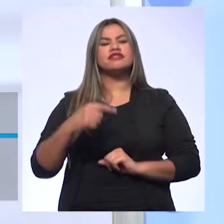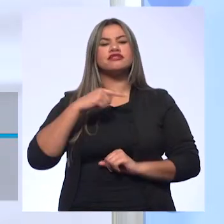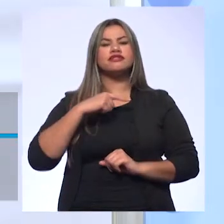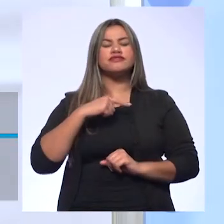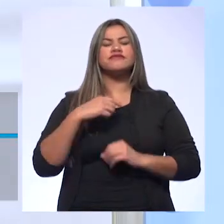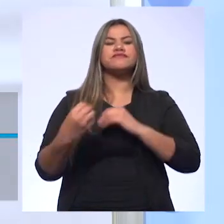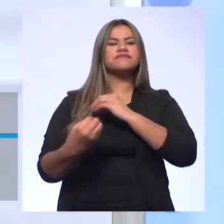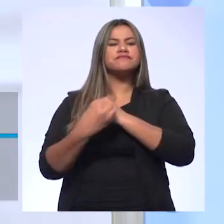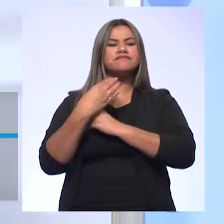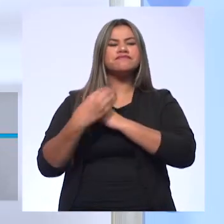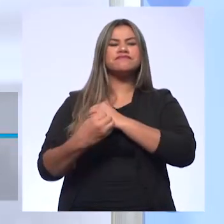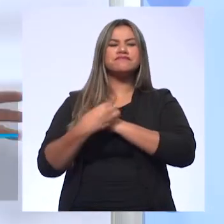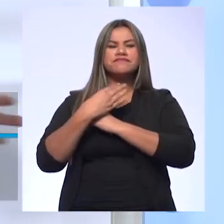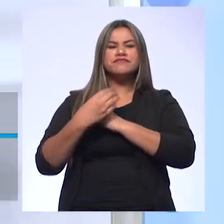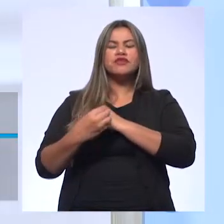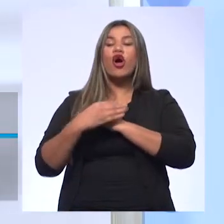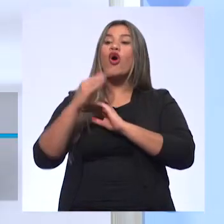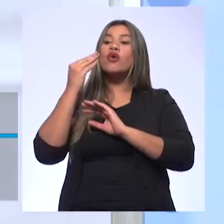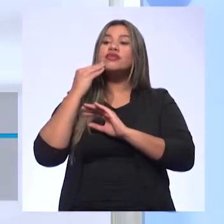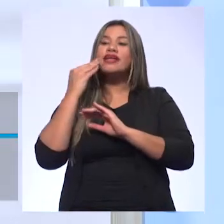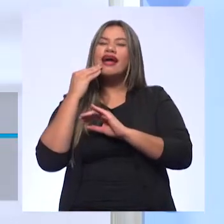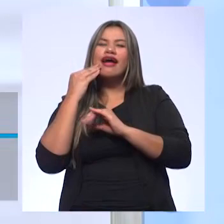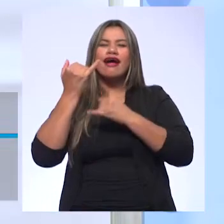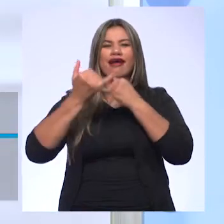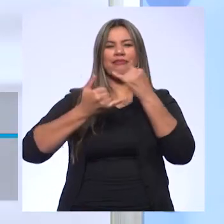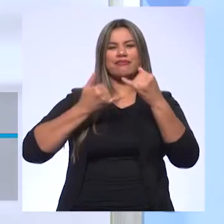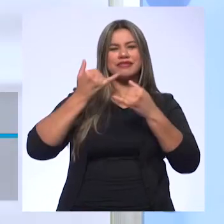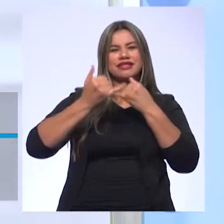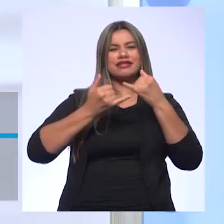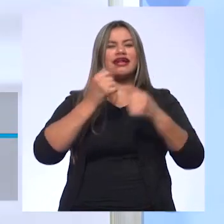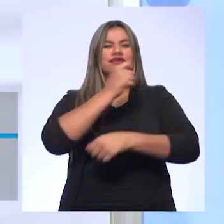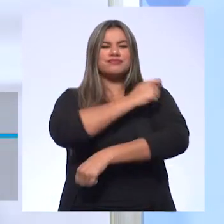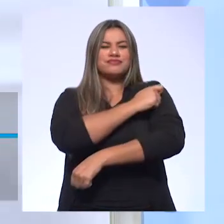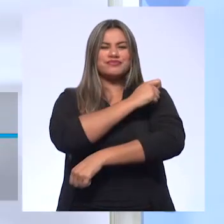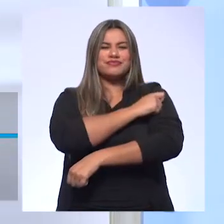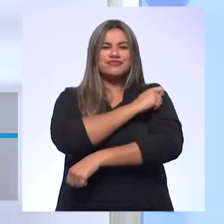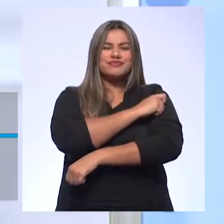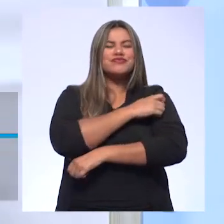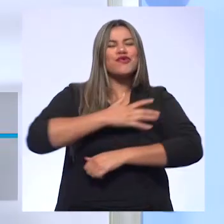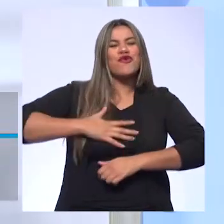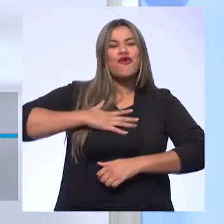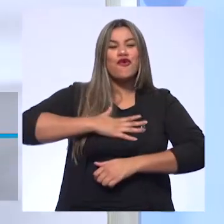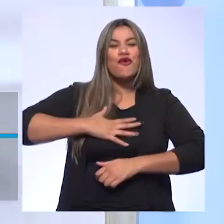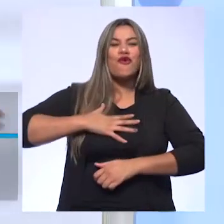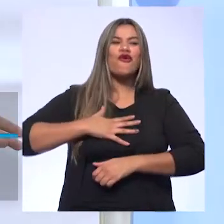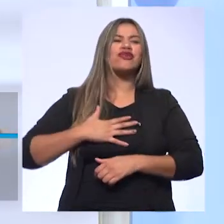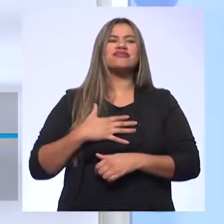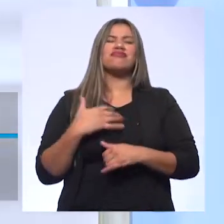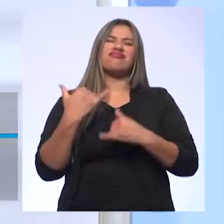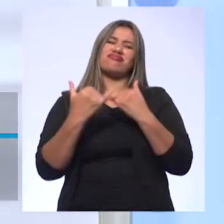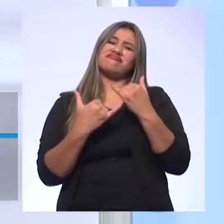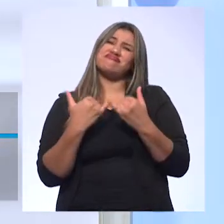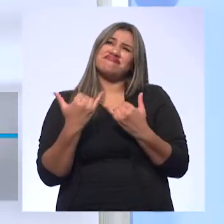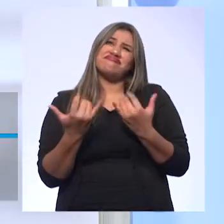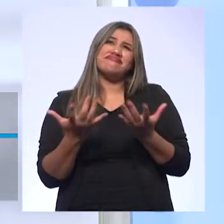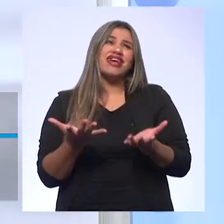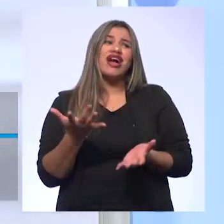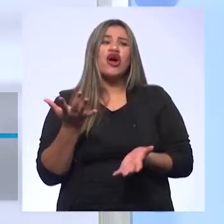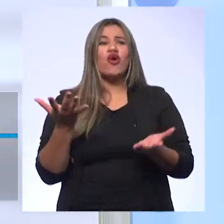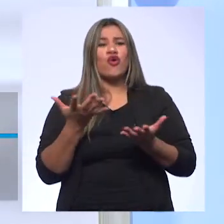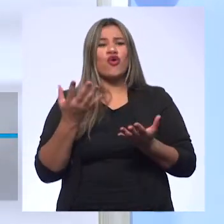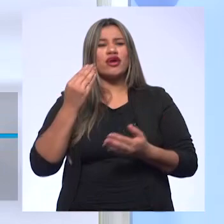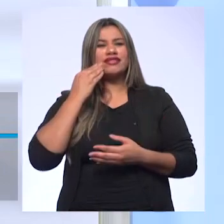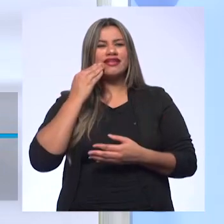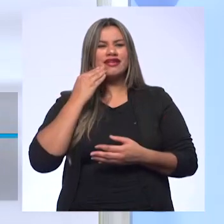considerações, pô, faz algumas coisinhas, algumas brincadeiras, os alunos gostam e tudo mais, a brincadeira é meio sem graça, sei lá, mas não sei se vocês conhecem a brincadeira